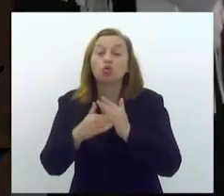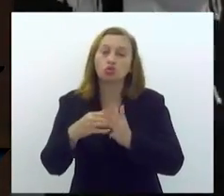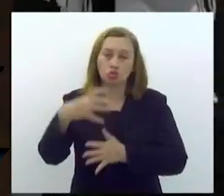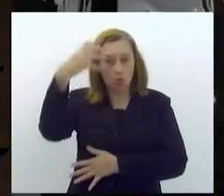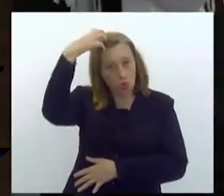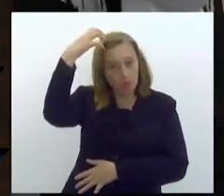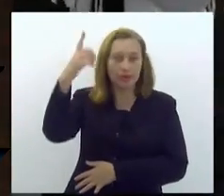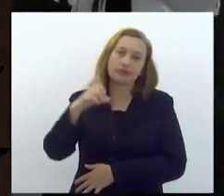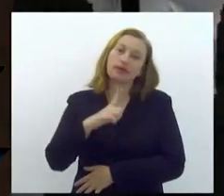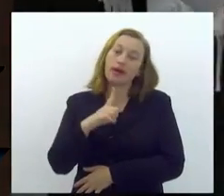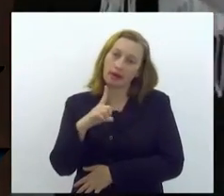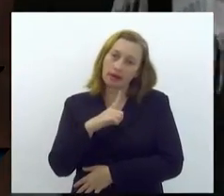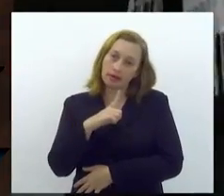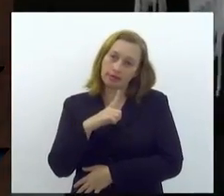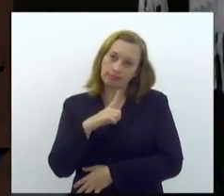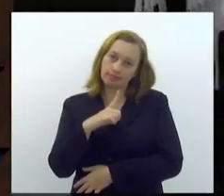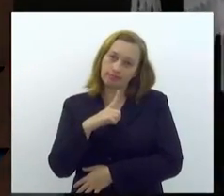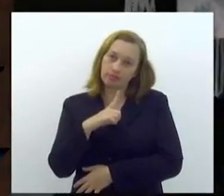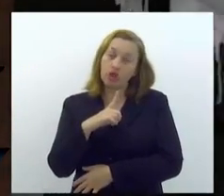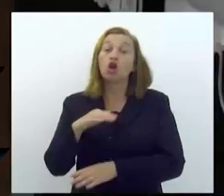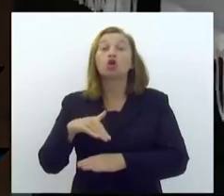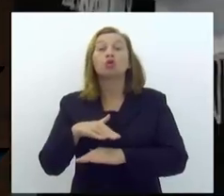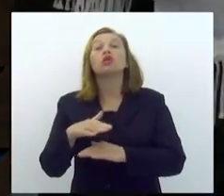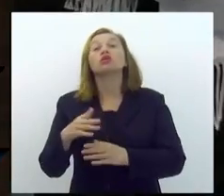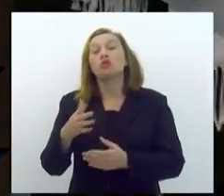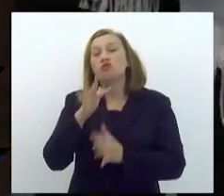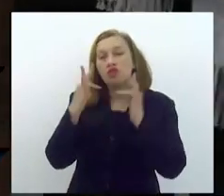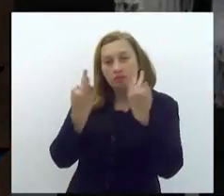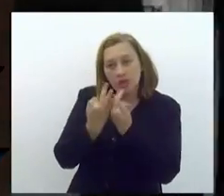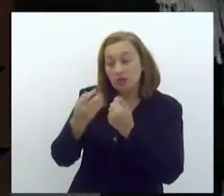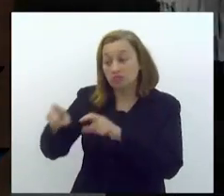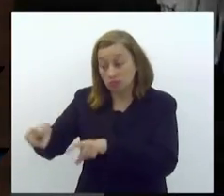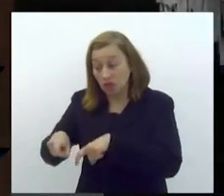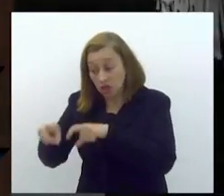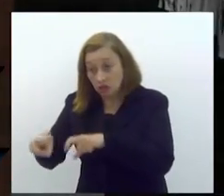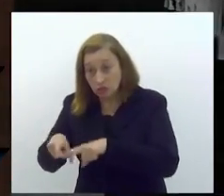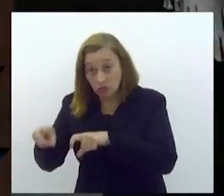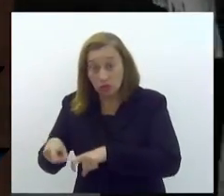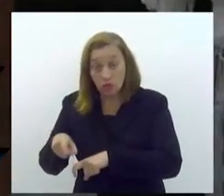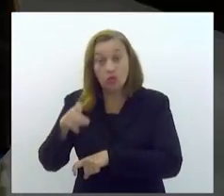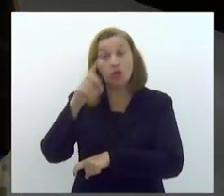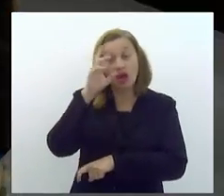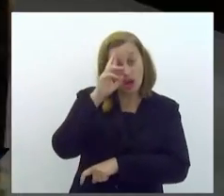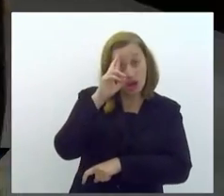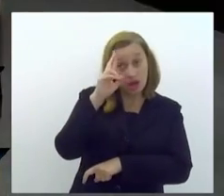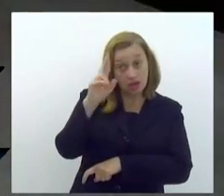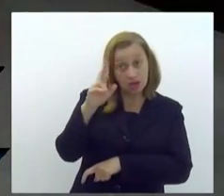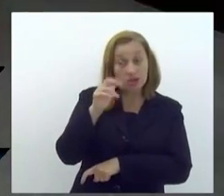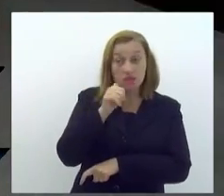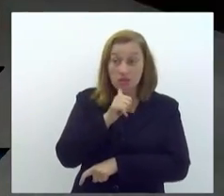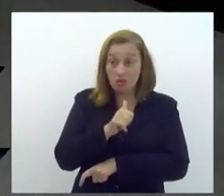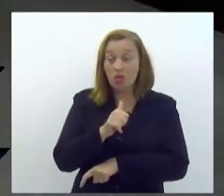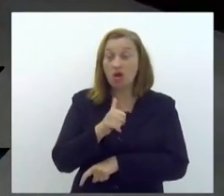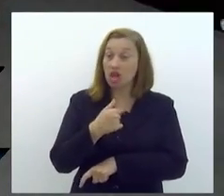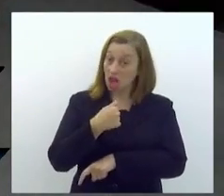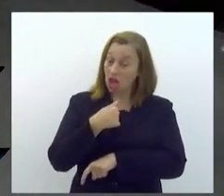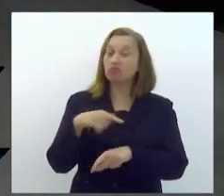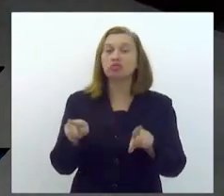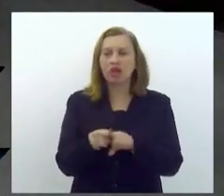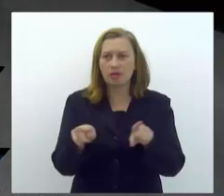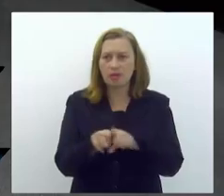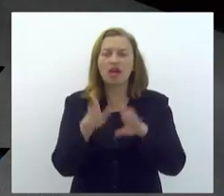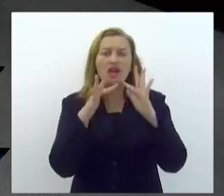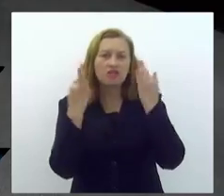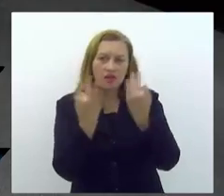Lumiar como famílias de agressores São famílias de agricultores tanto vossa excelência como eu que vim de família